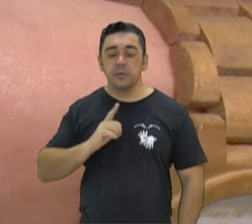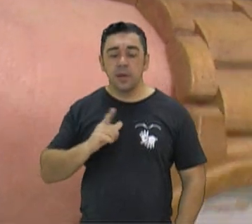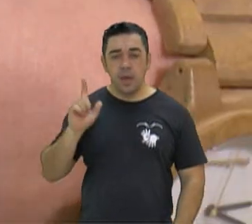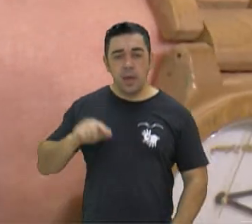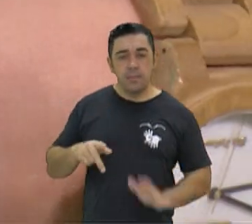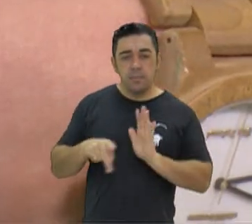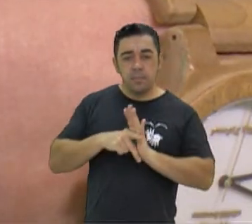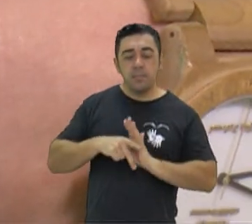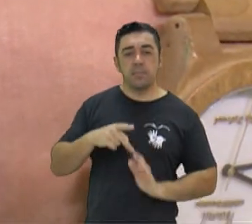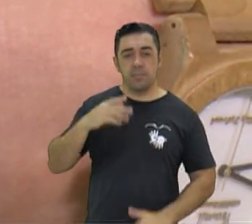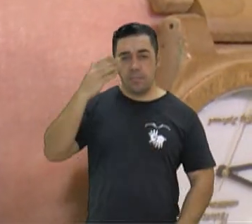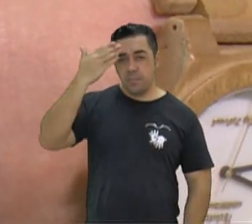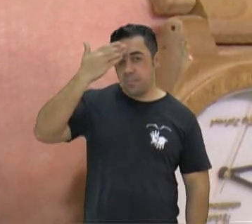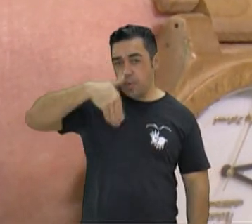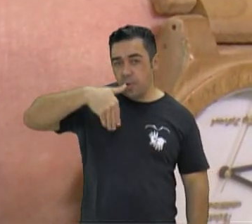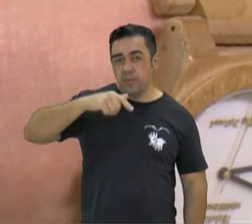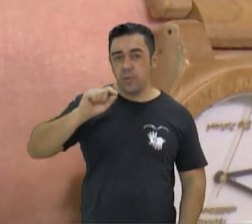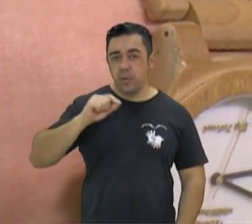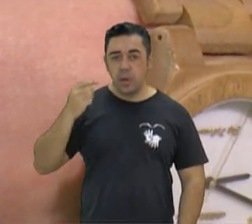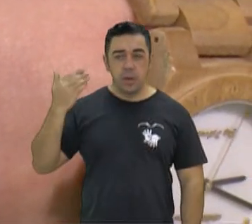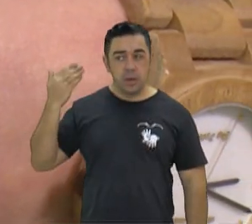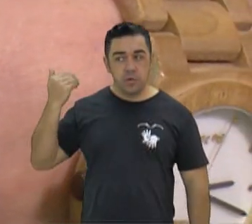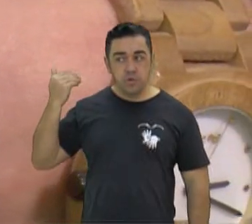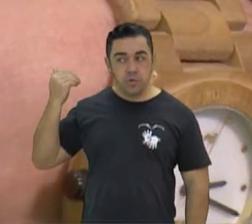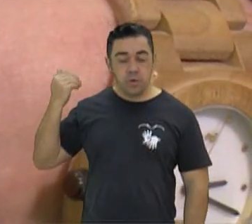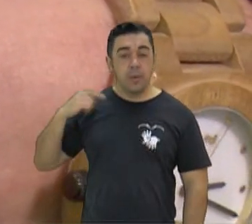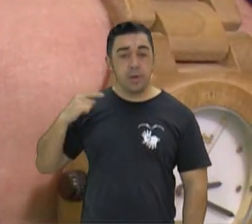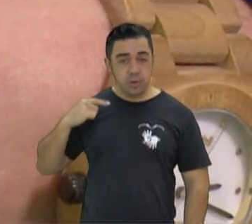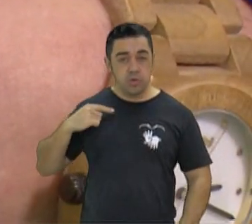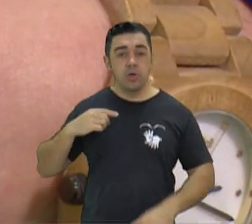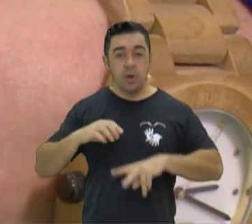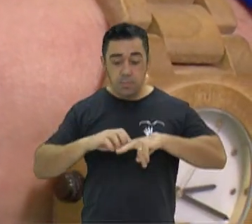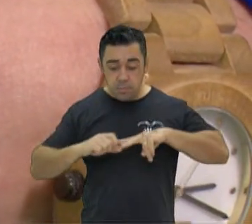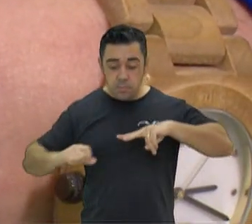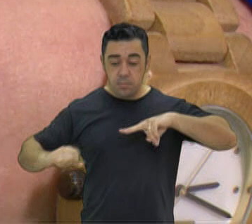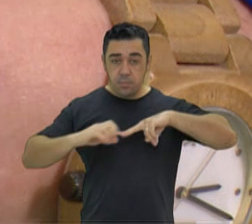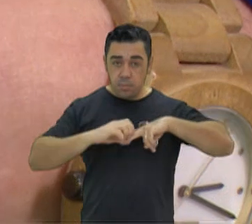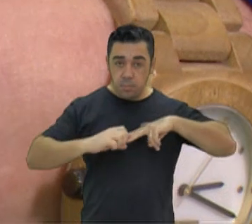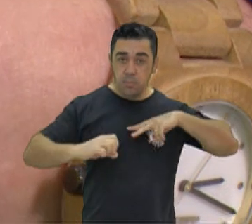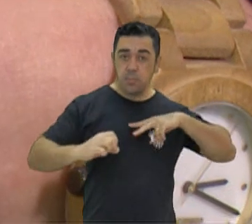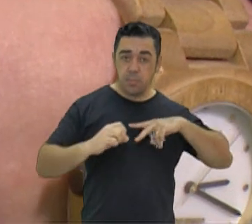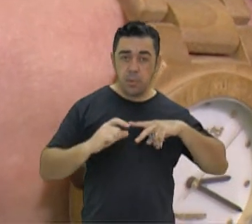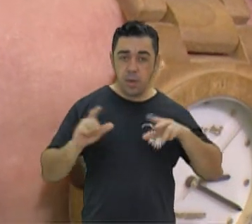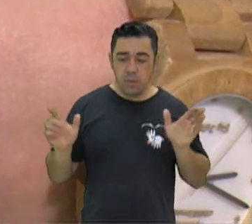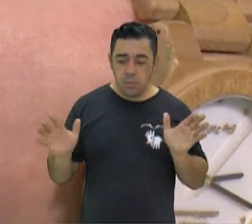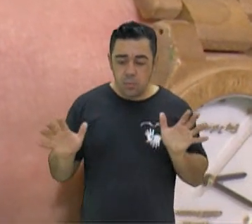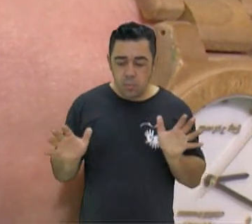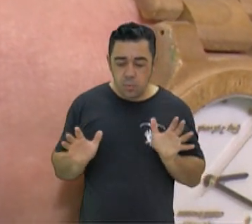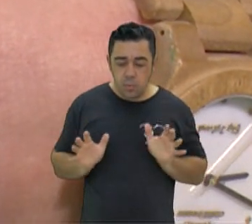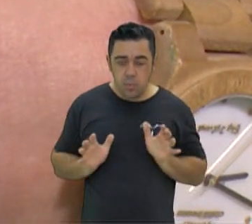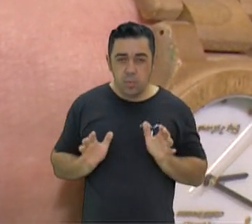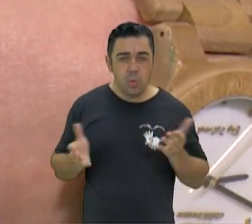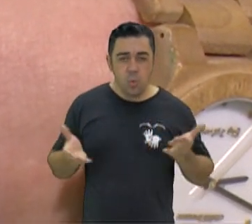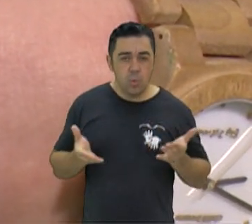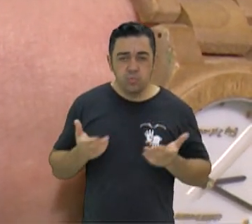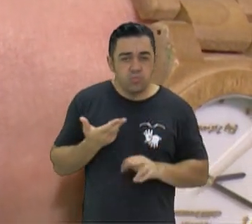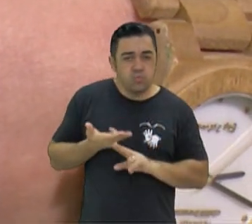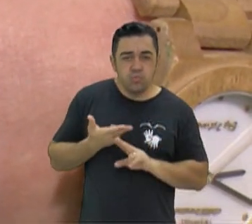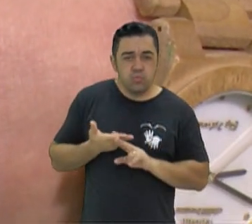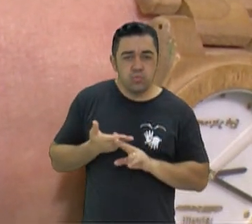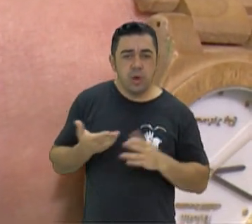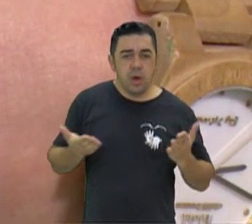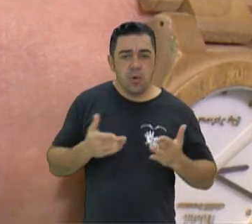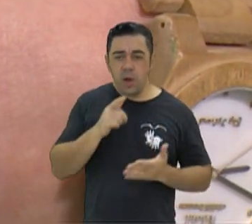vestigiais, são provas, né? São resquícios aqui de membros que esse animal tinha e que hoje não servem mais.